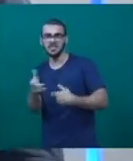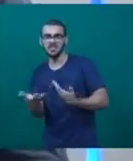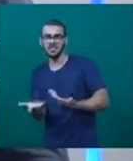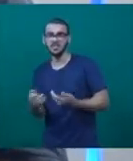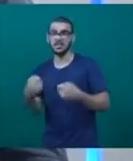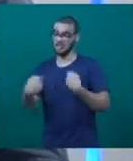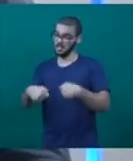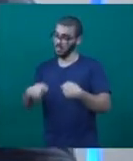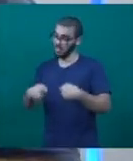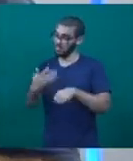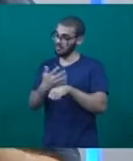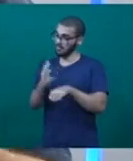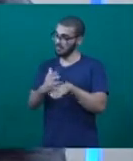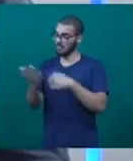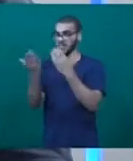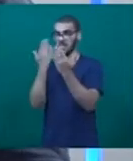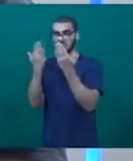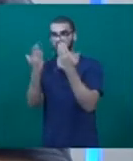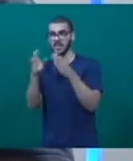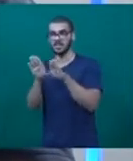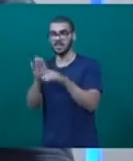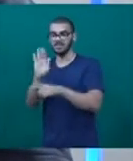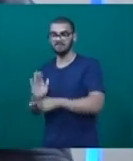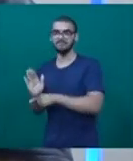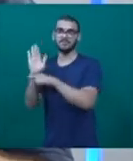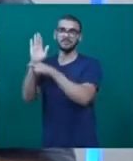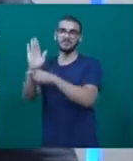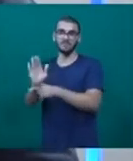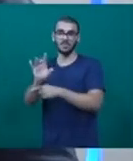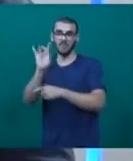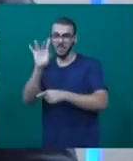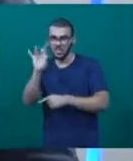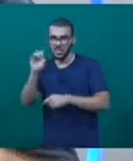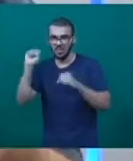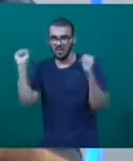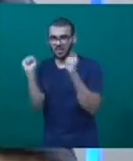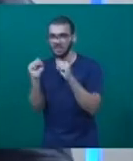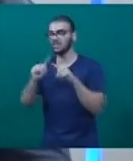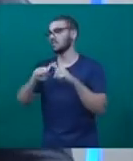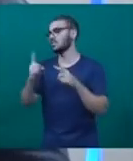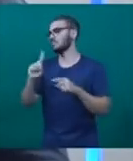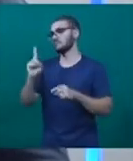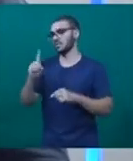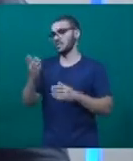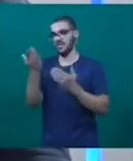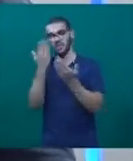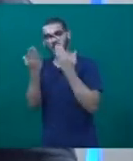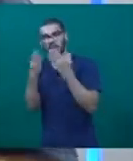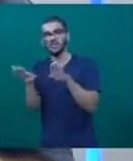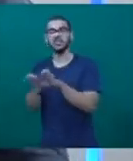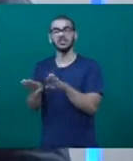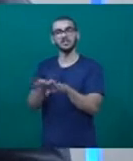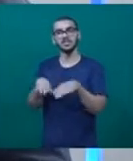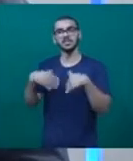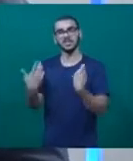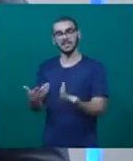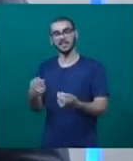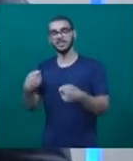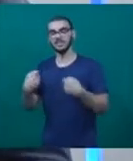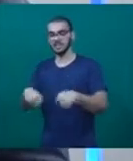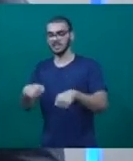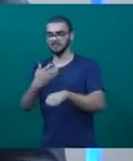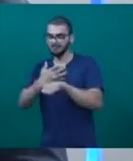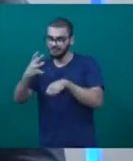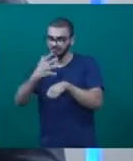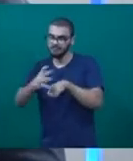preparação psicológica também para auxiliar a pessoa não só na questão física, mas também na questão psicológica. Então, existe essa preparação também